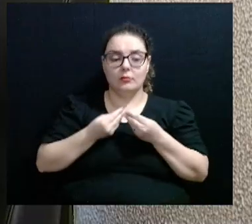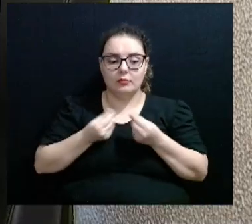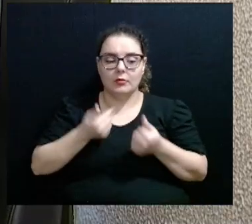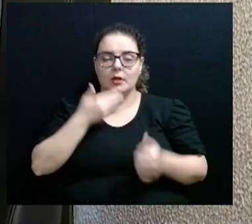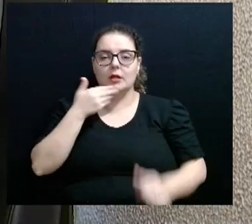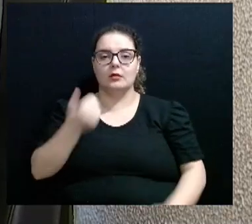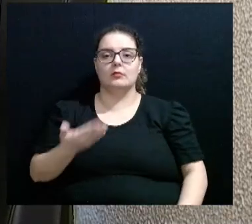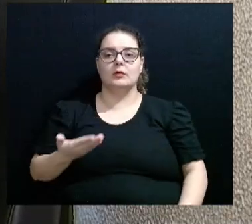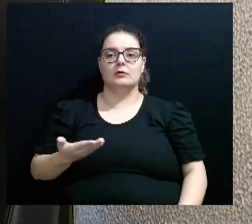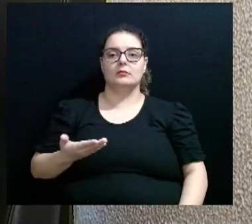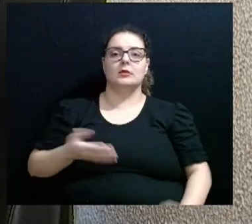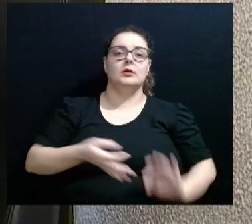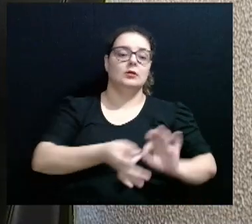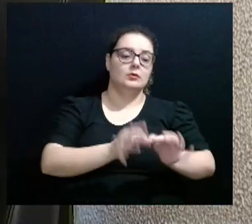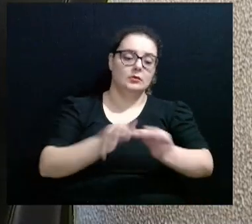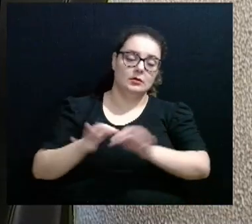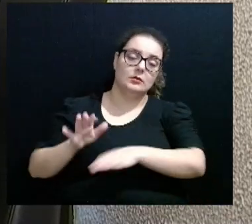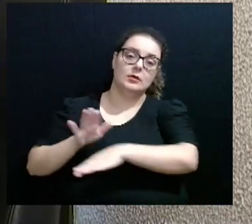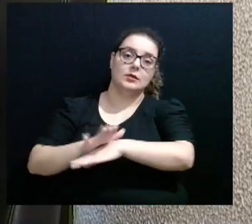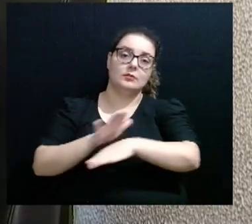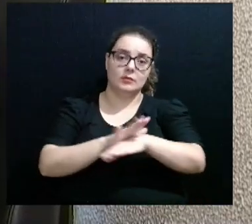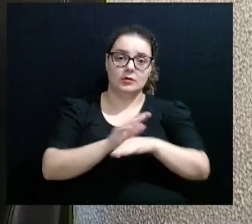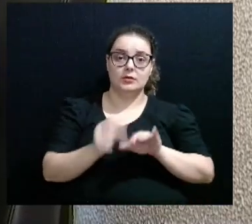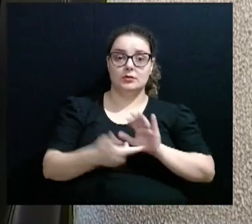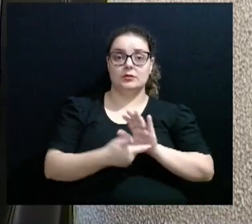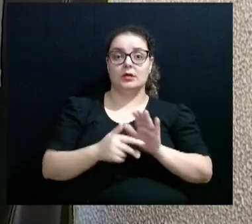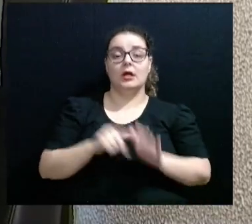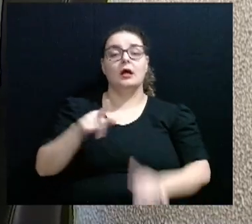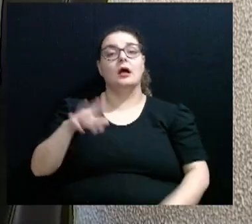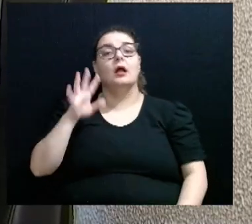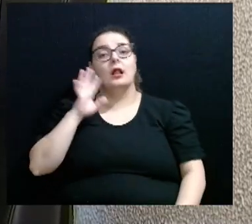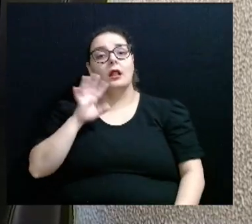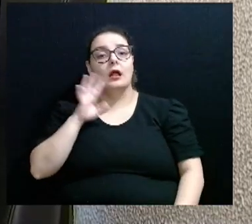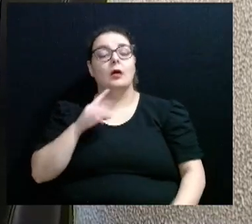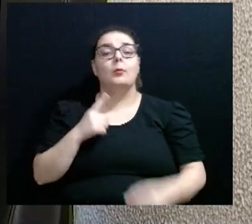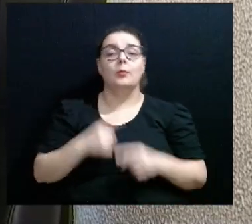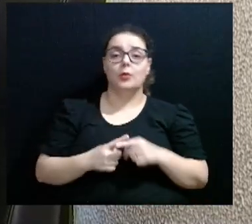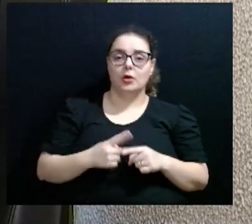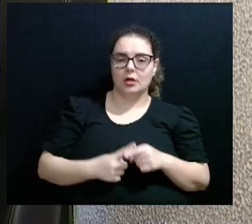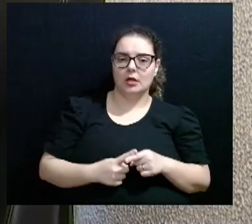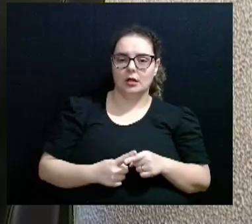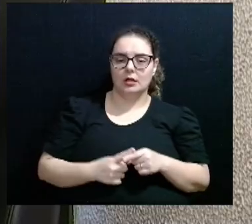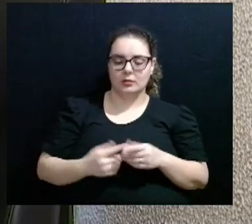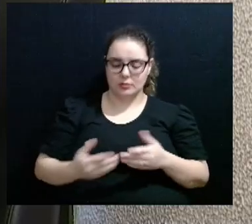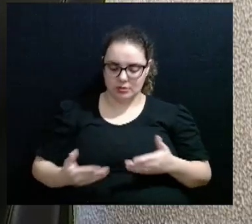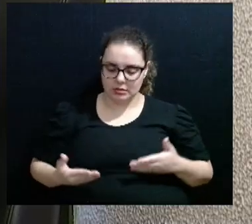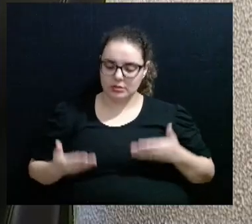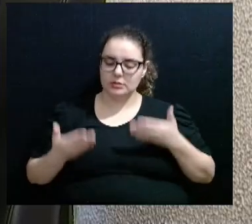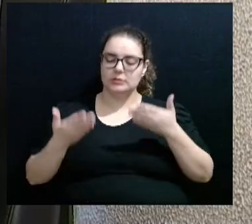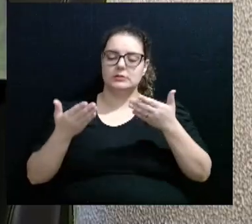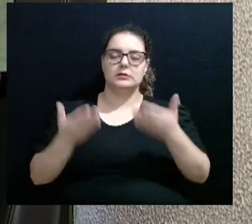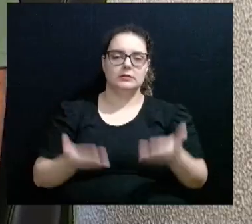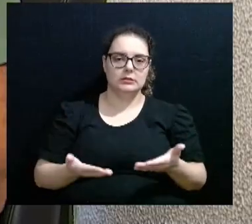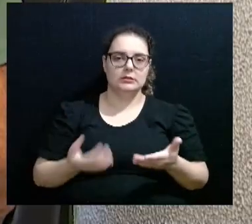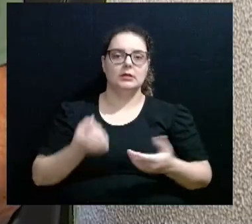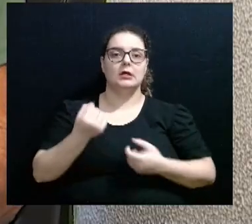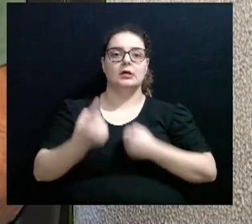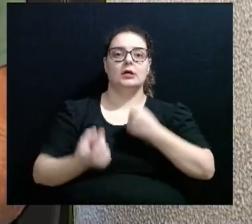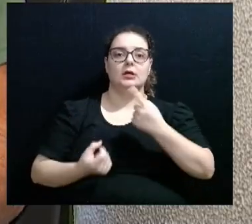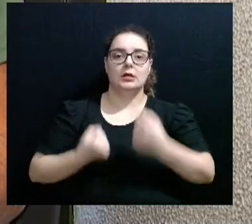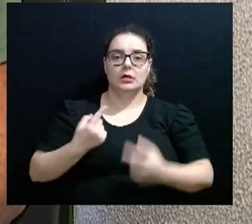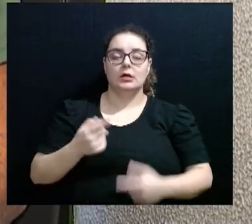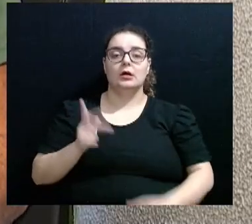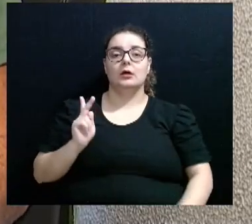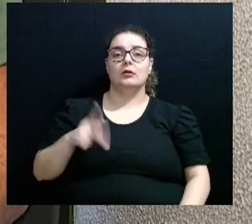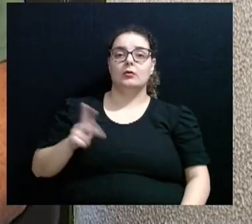vão ajudar nesse sentido. E é legal porque você traz alguns professores que poderão